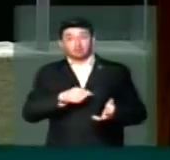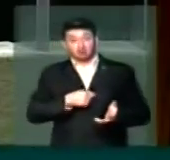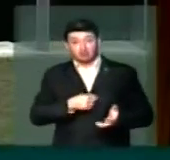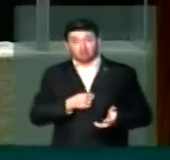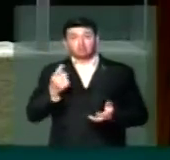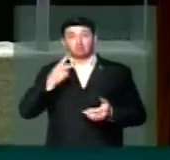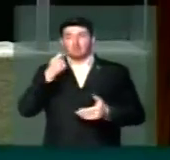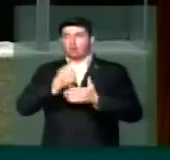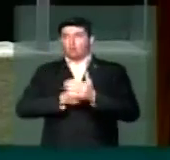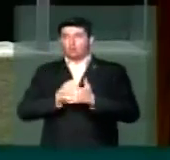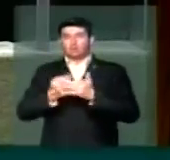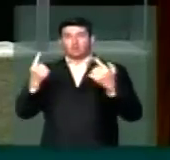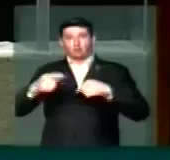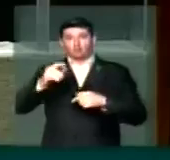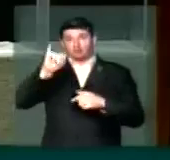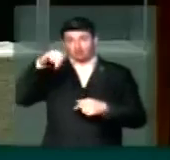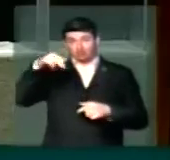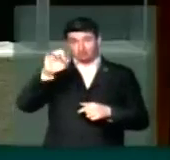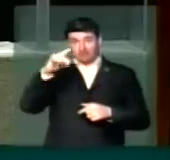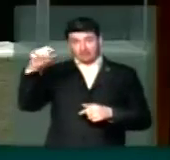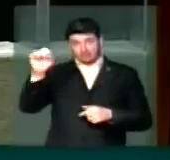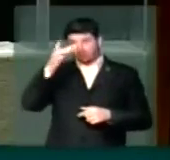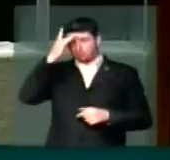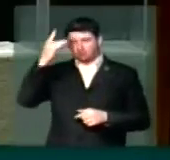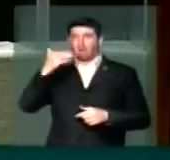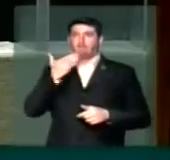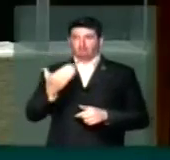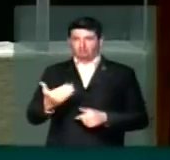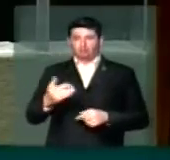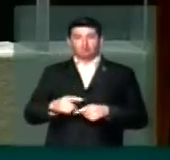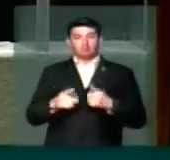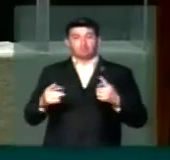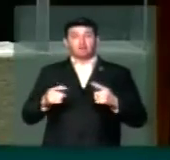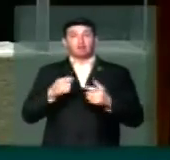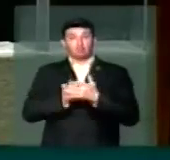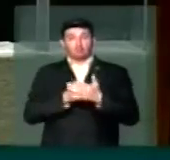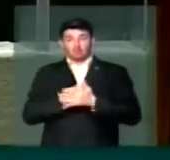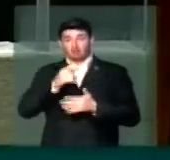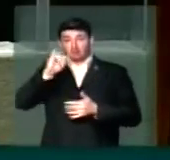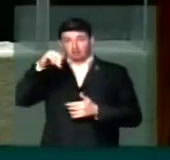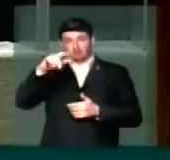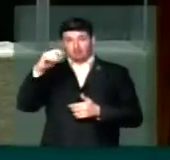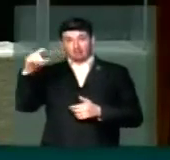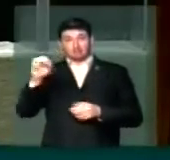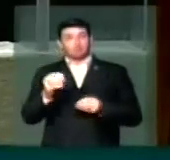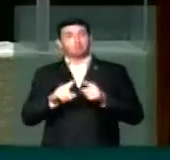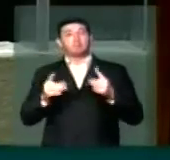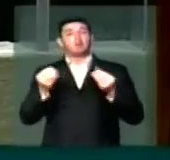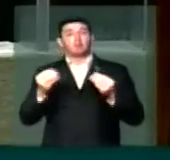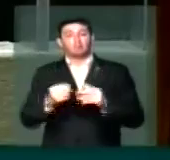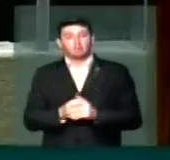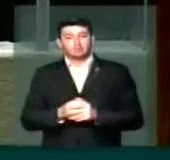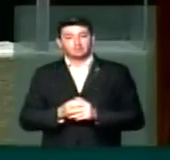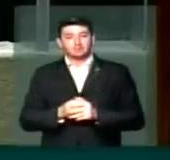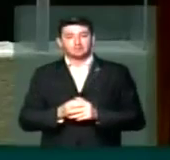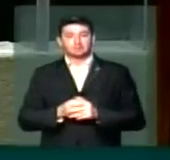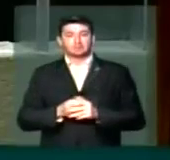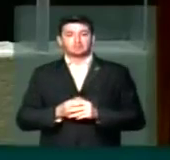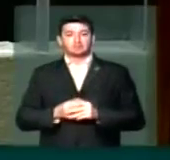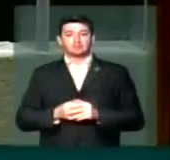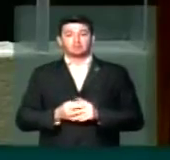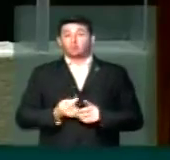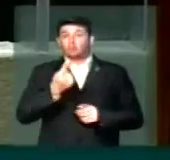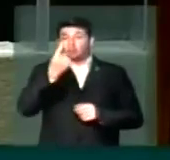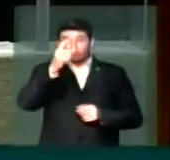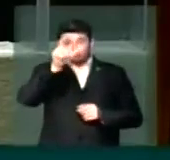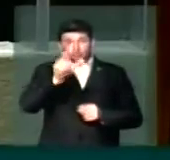que vamos combater a inflação, e todo mundo é a favor de combater a inflação, mas como? Pelo único